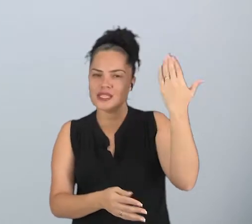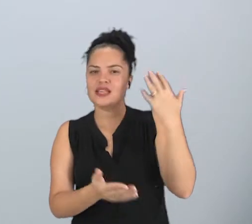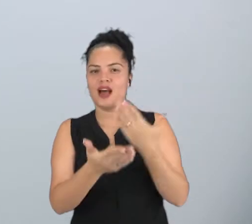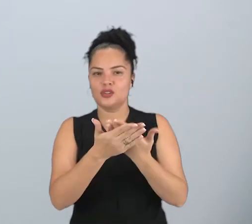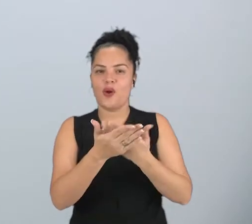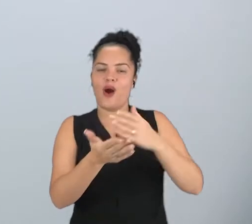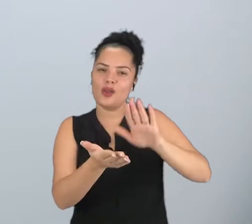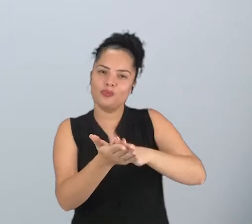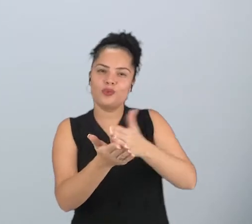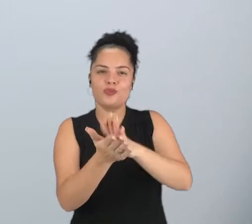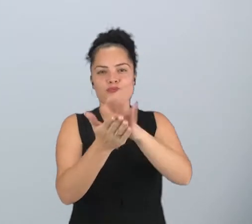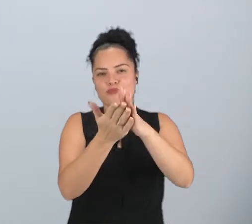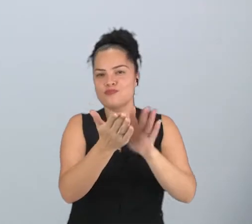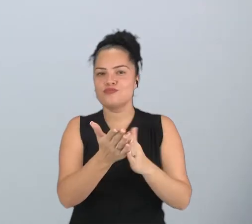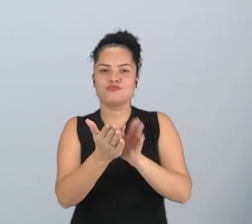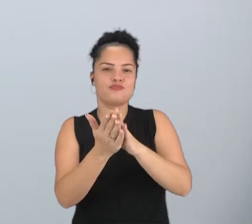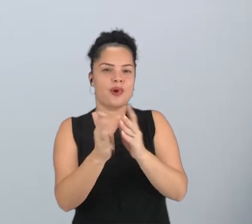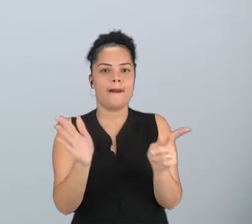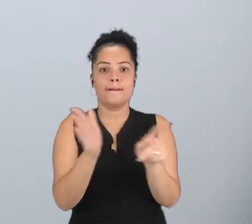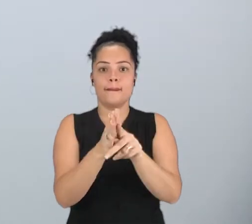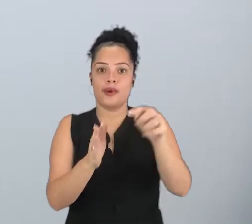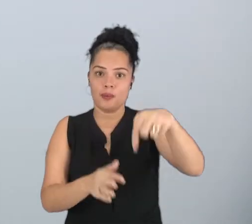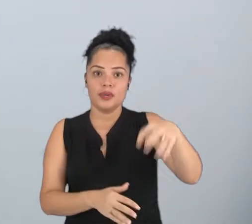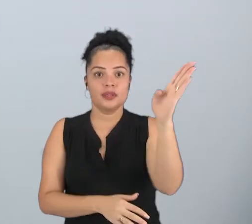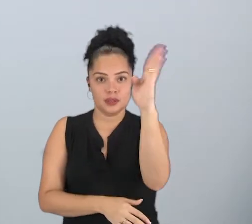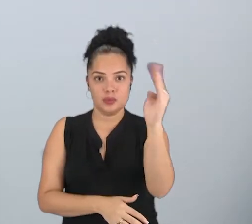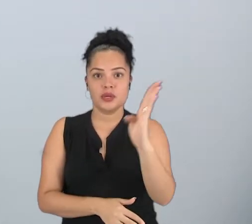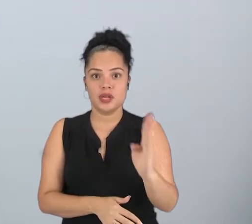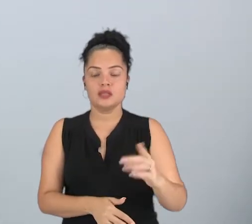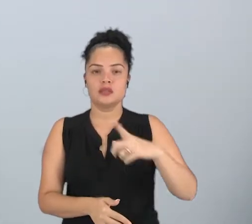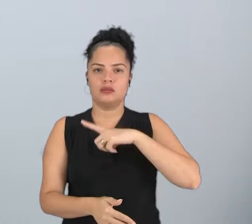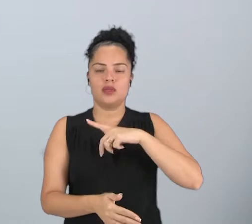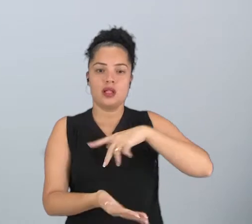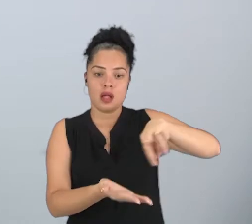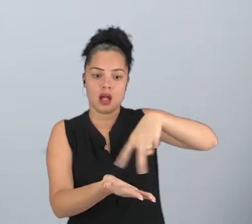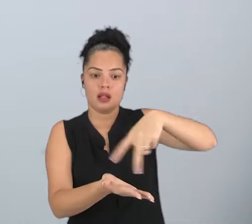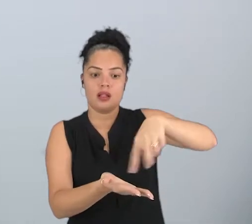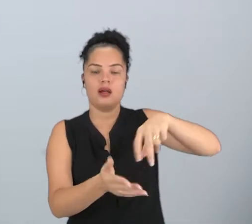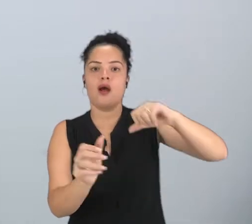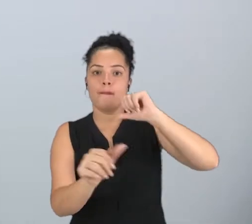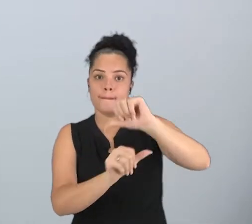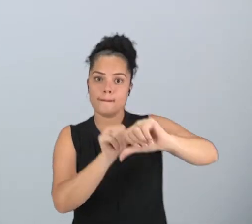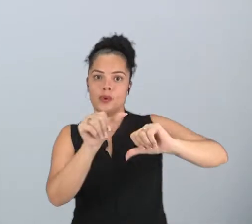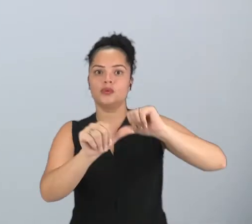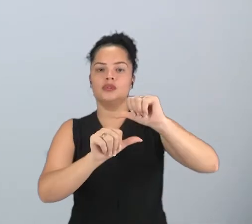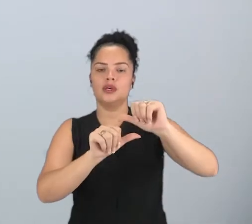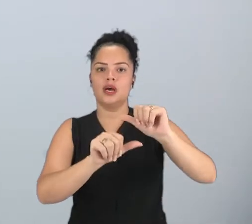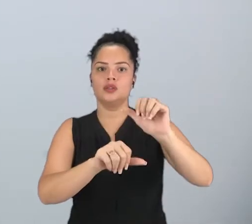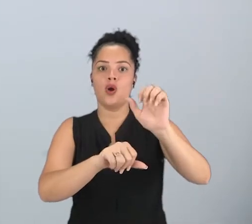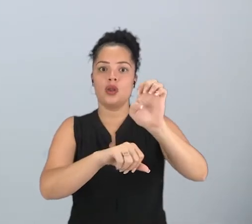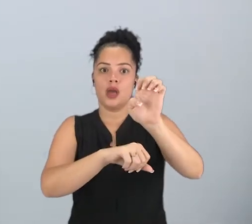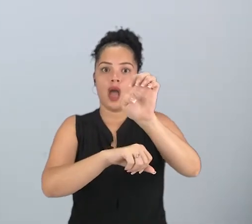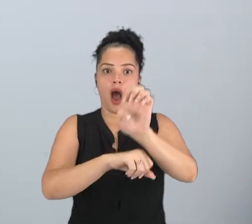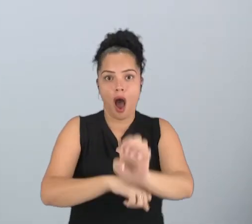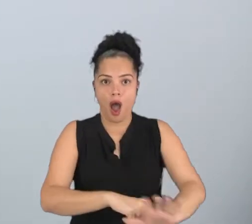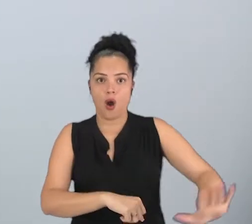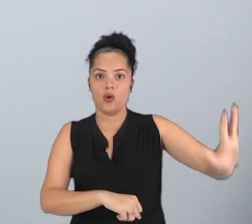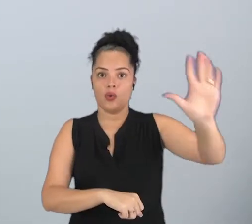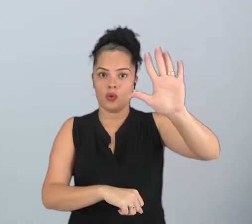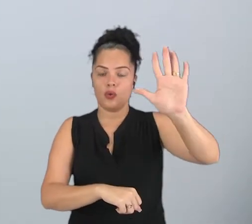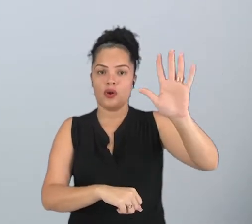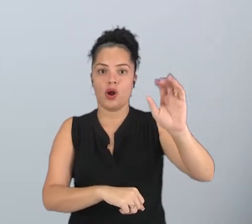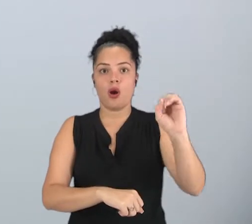popular bem característica. Então as danças elas vão se transformando, Na Europa, né, a sua história